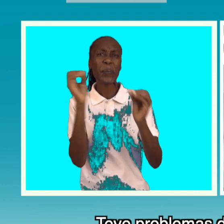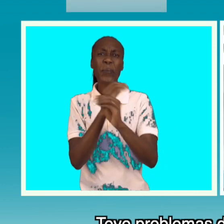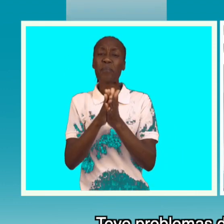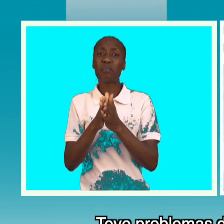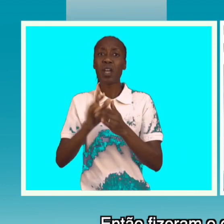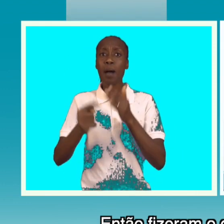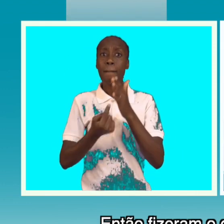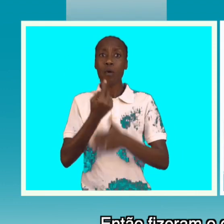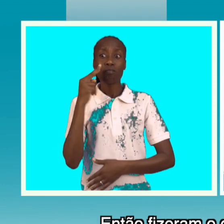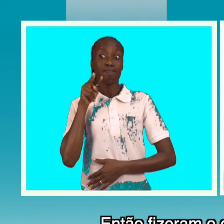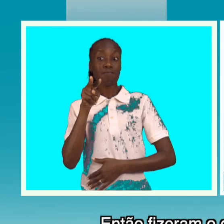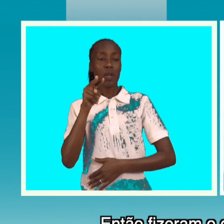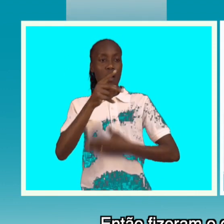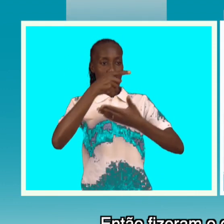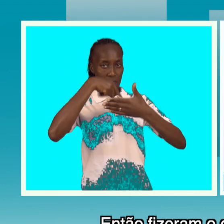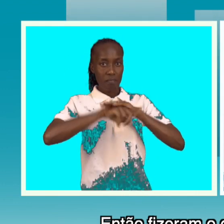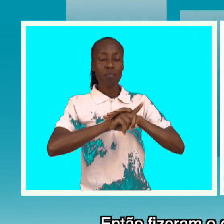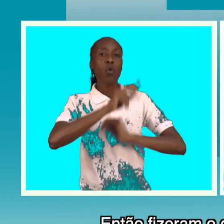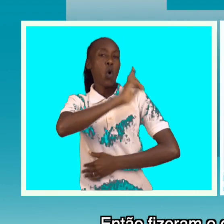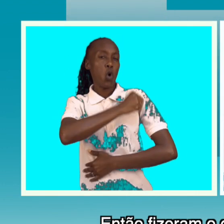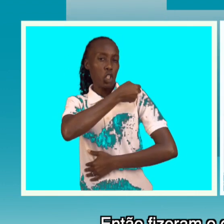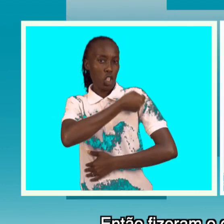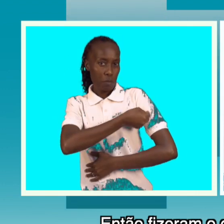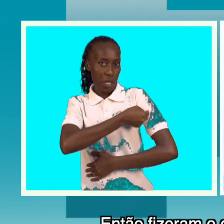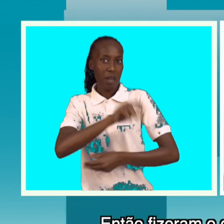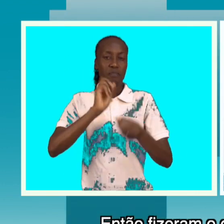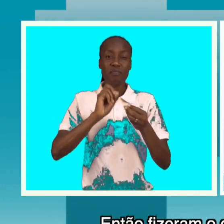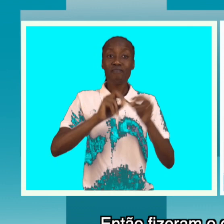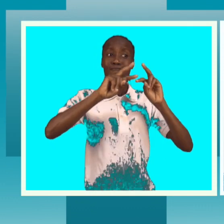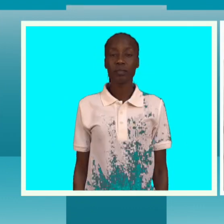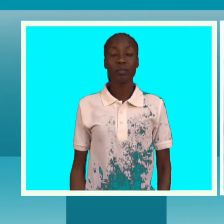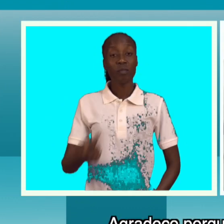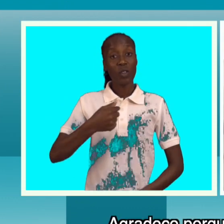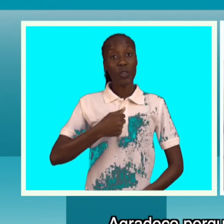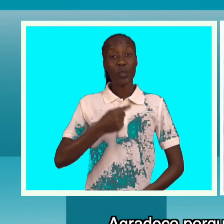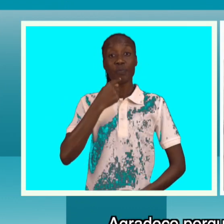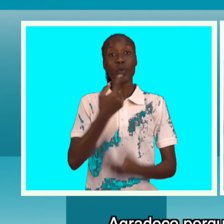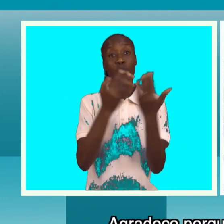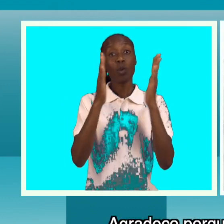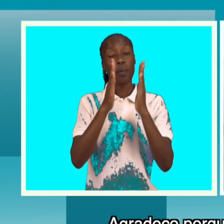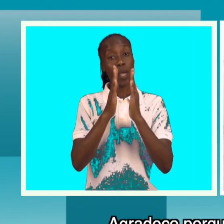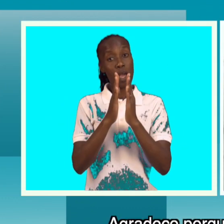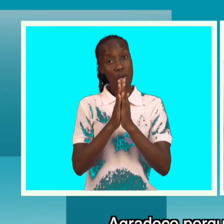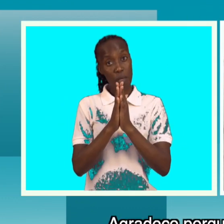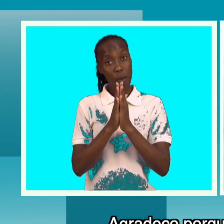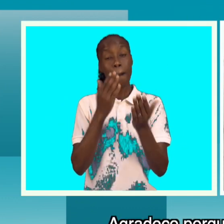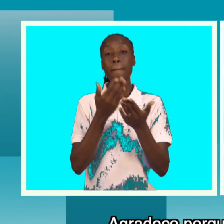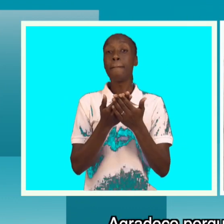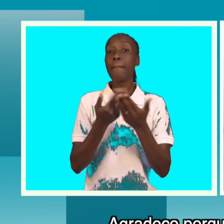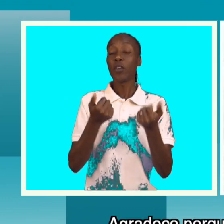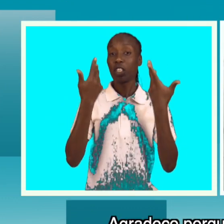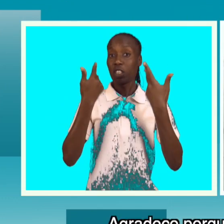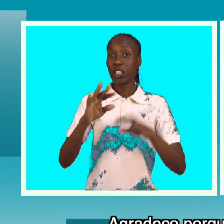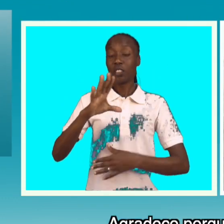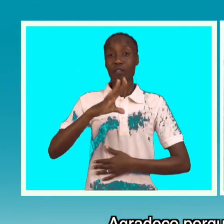levamos ao hospital. Então, fizeram o diagnóstico, viram que ele tinha uma deficiência. Eu só agradecer, porque